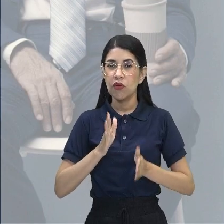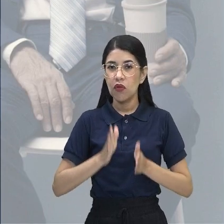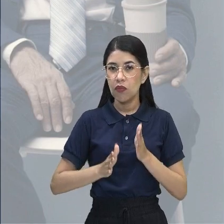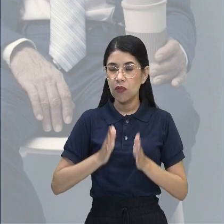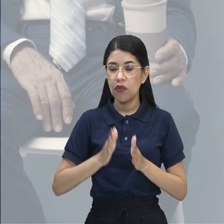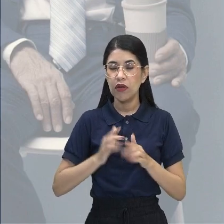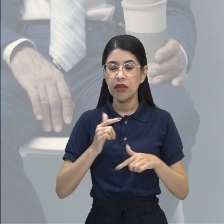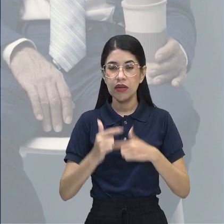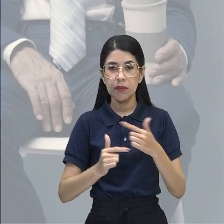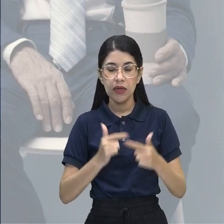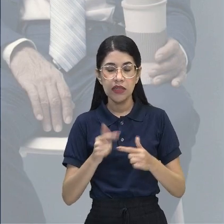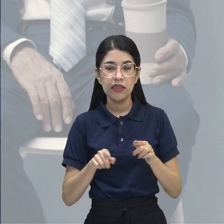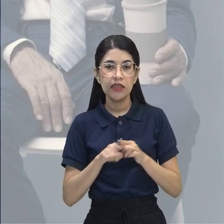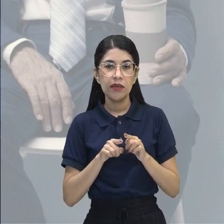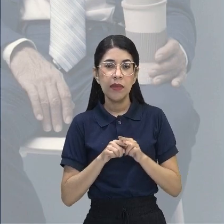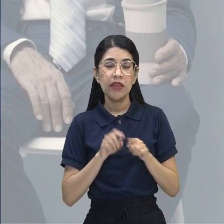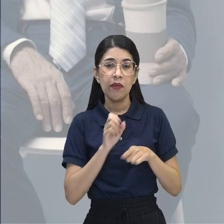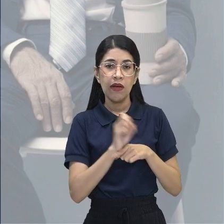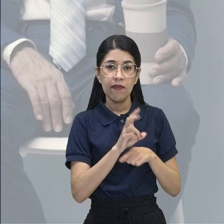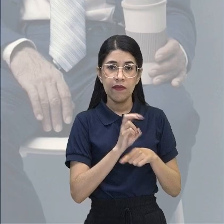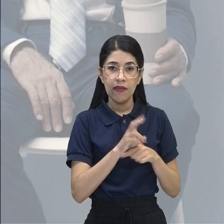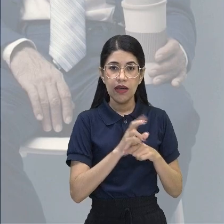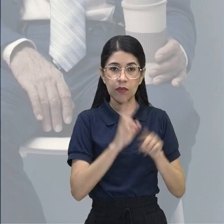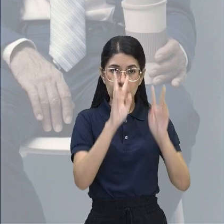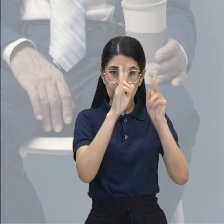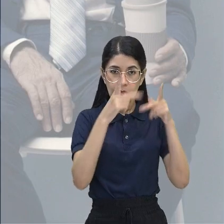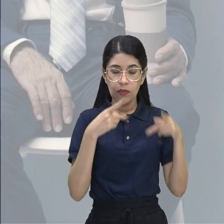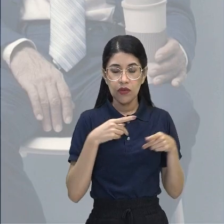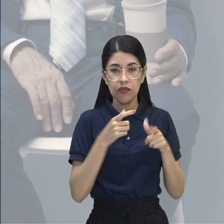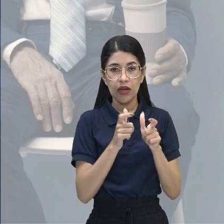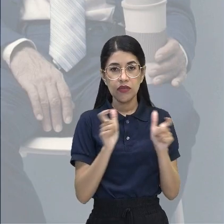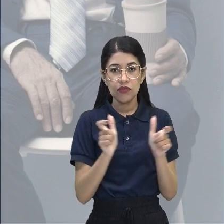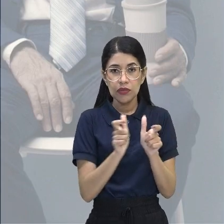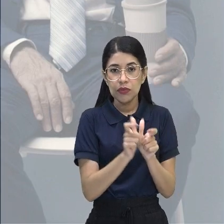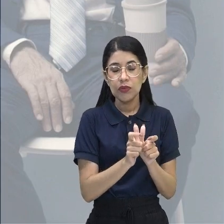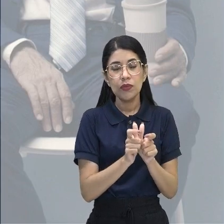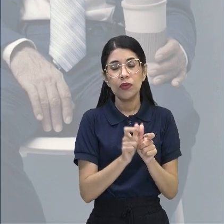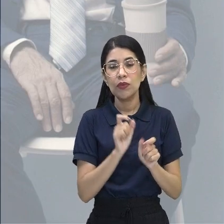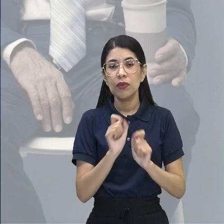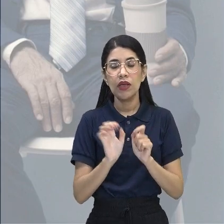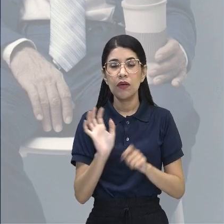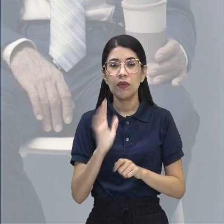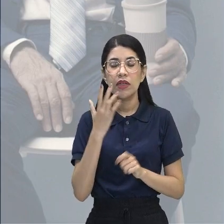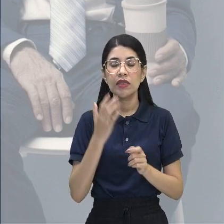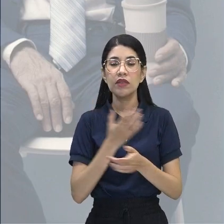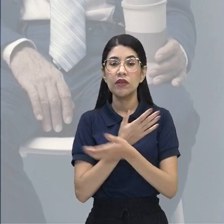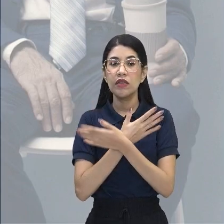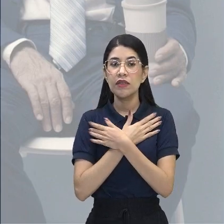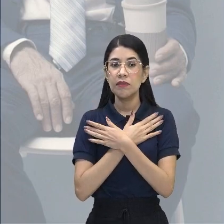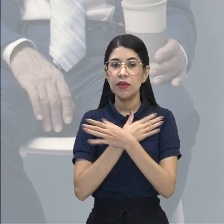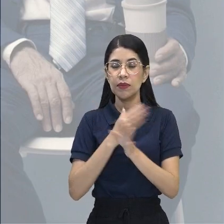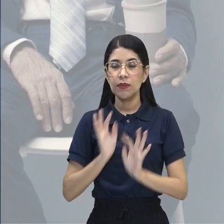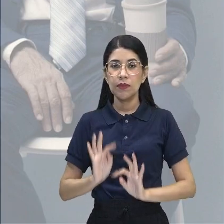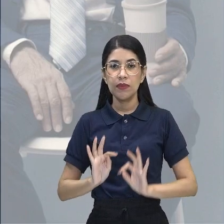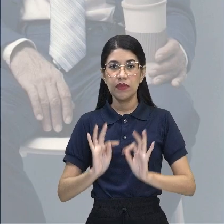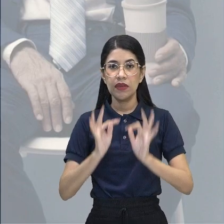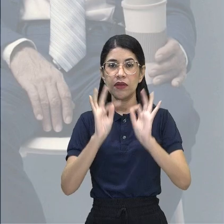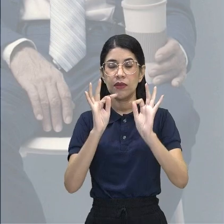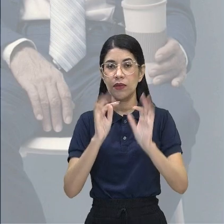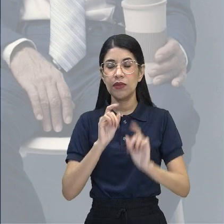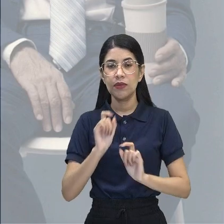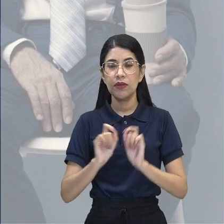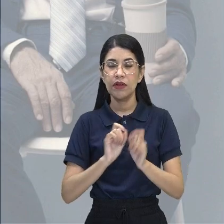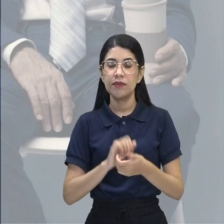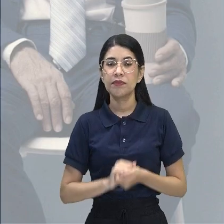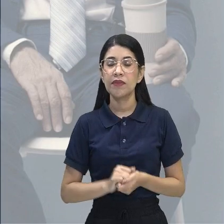postos de trabalho eles vão diminuindo. Isso gera o que nós chamamos de desemprego tecnológico, que é a perda